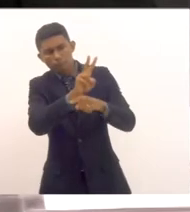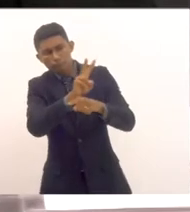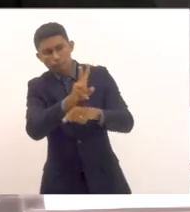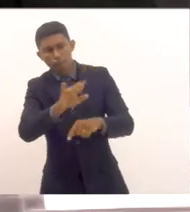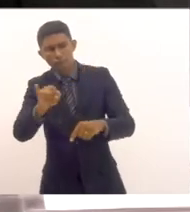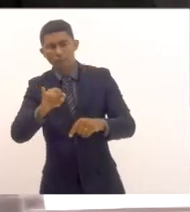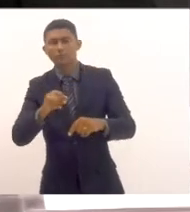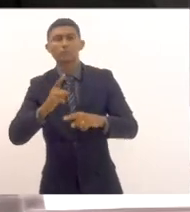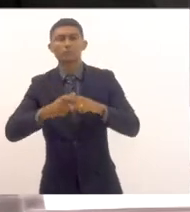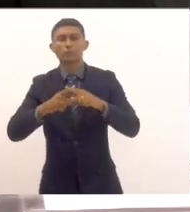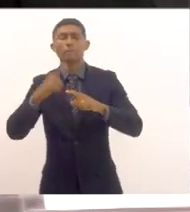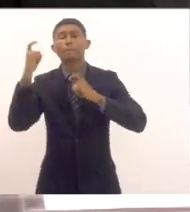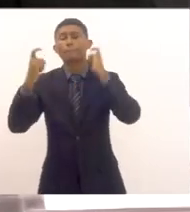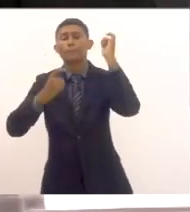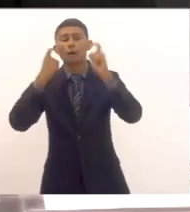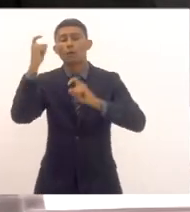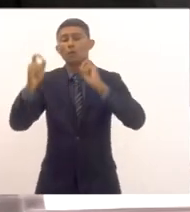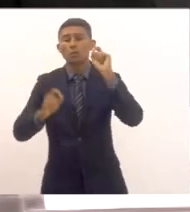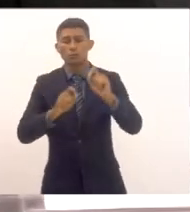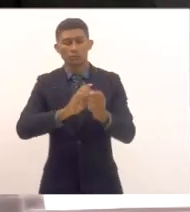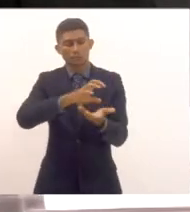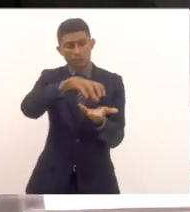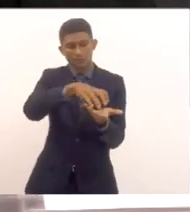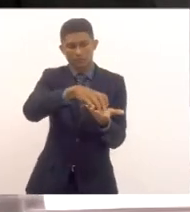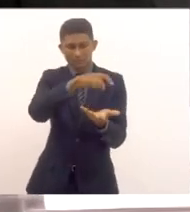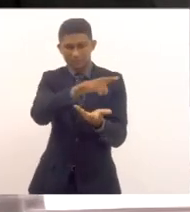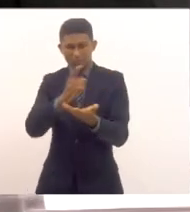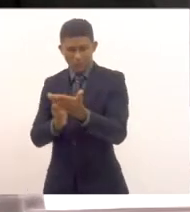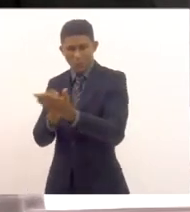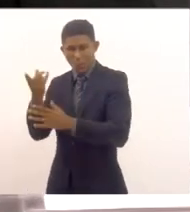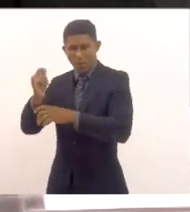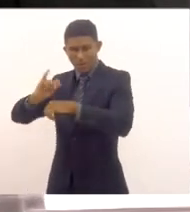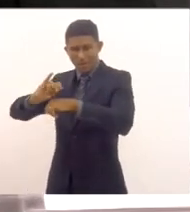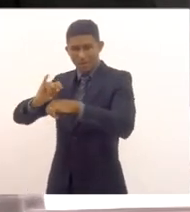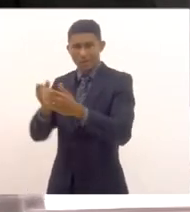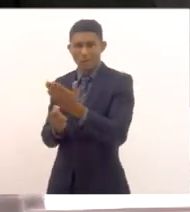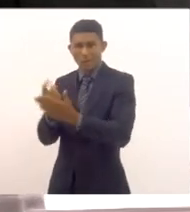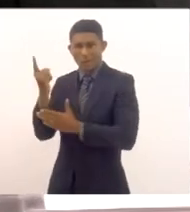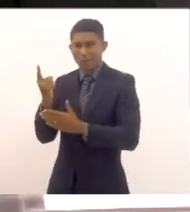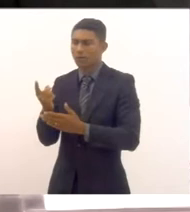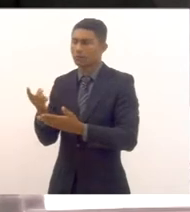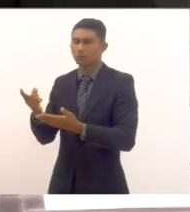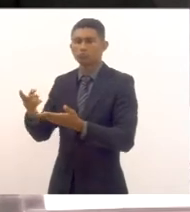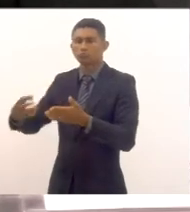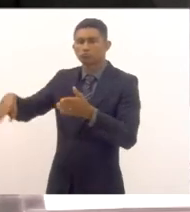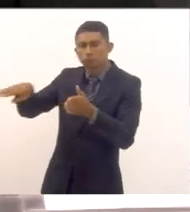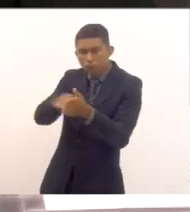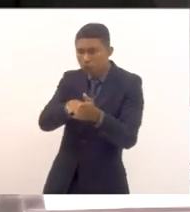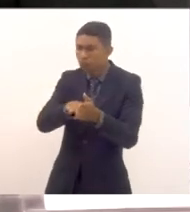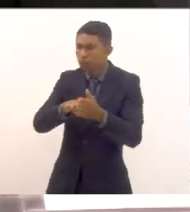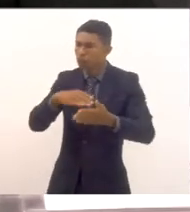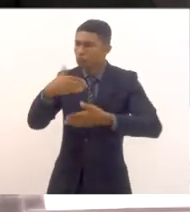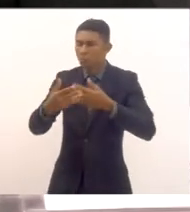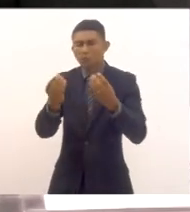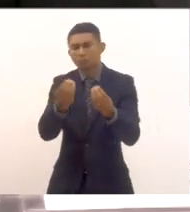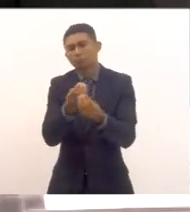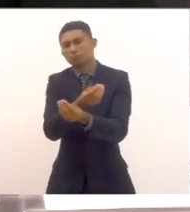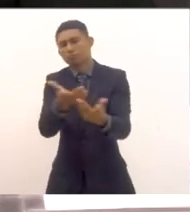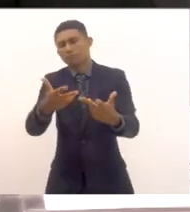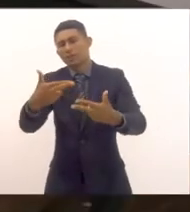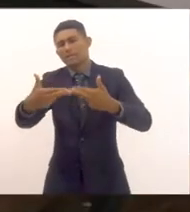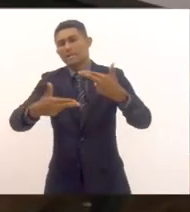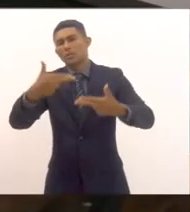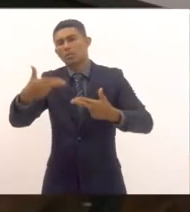depois manda para o reciclador e não fica com esse material retido ele fica no máximo 15 20 dias depois ele passa isso o reciclador